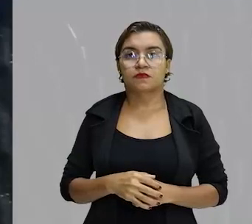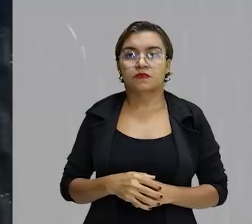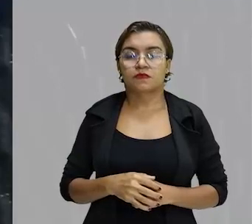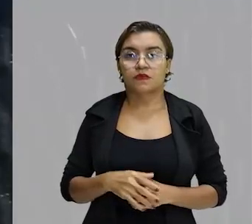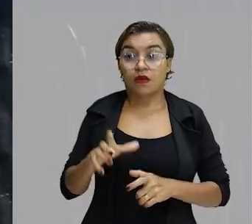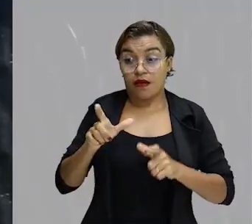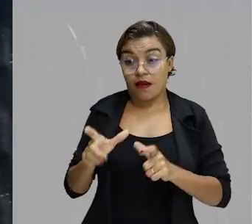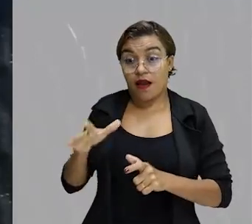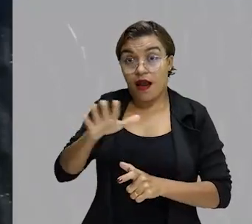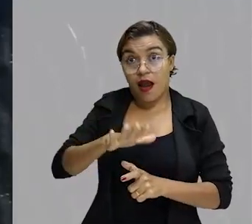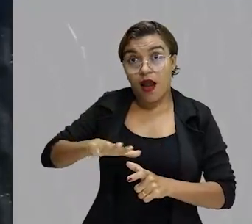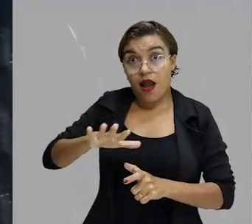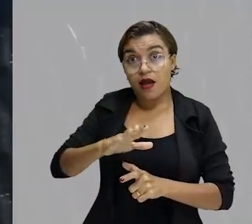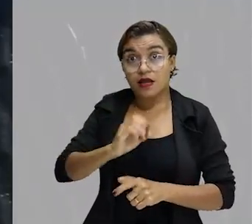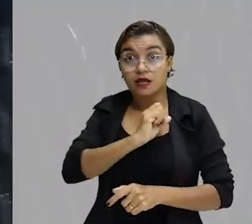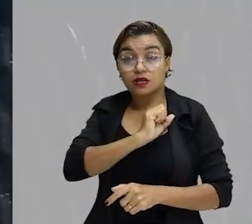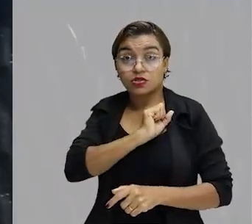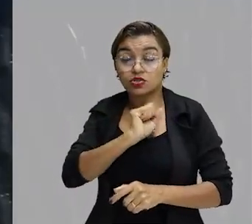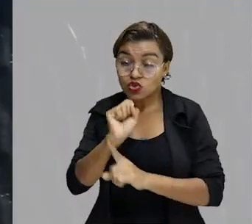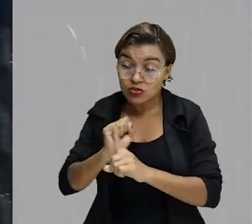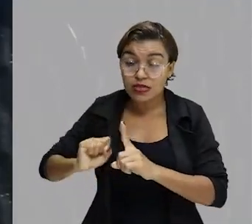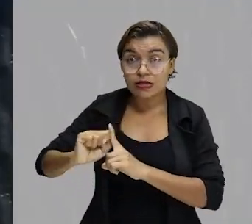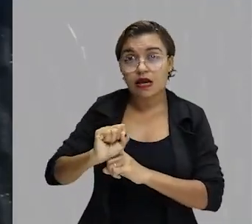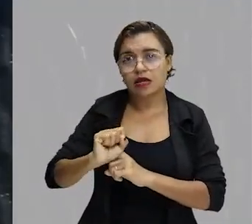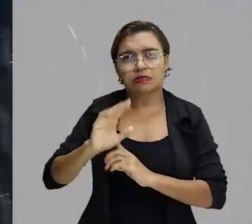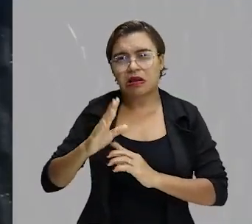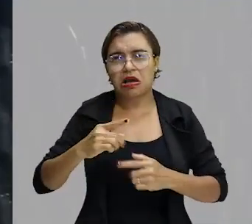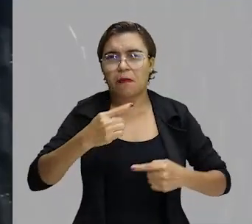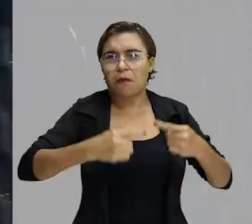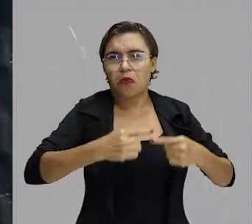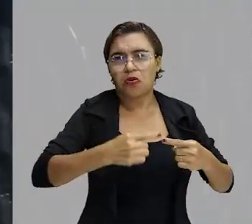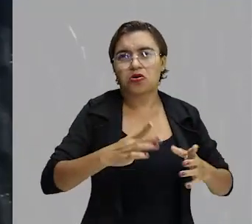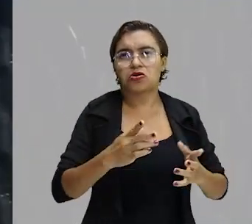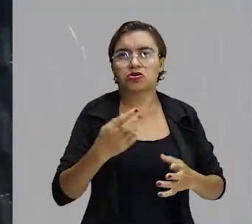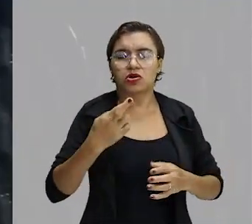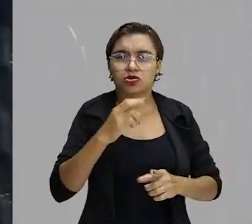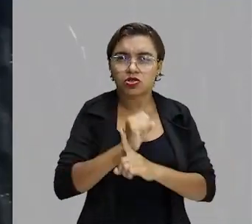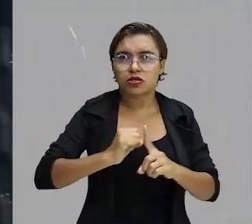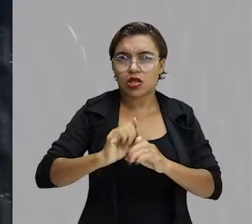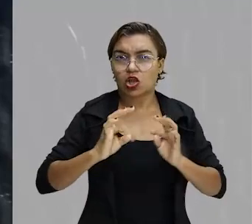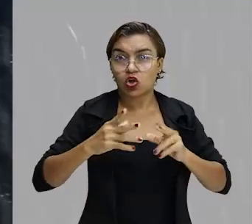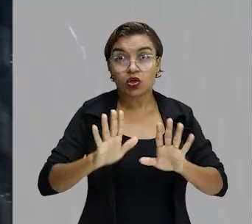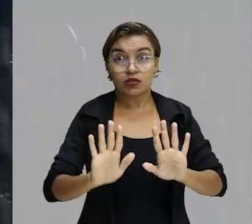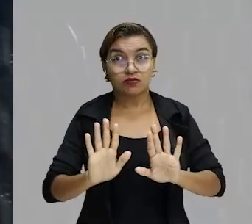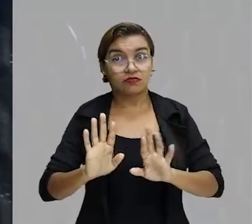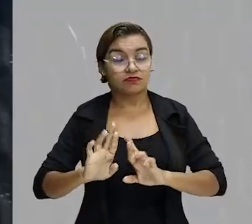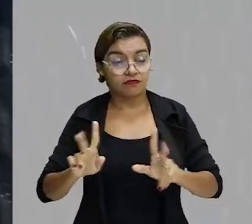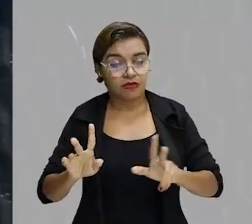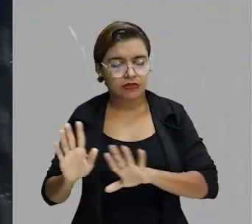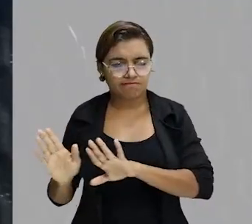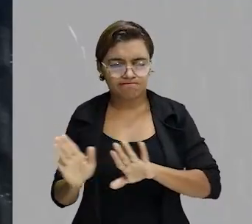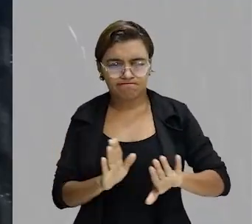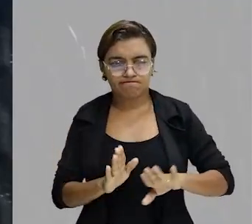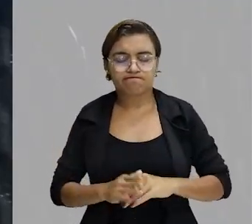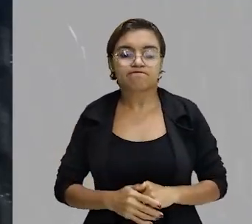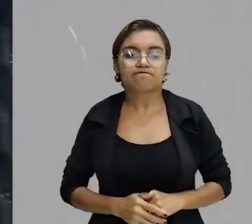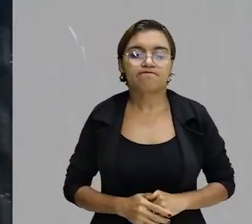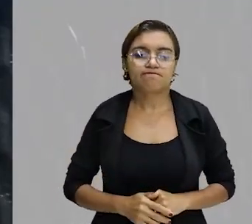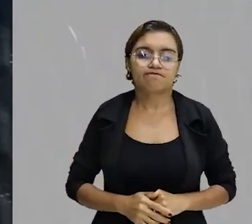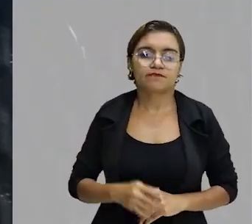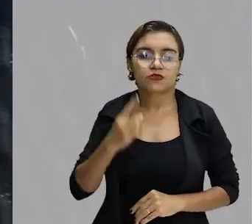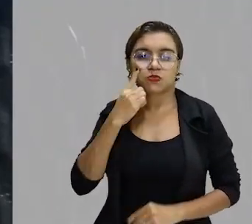da sociedade, mas não no sistema político ou na sociedade como um todo. Vamos ver a diferença aqui rapidinho? Acompanha